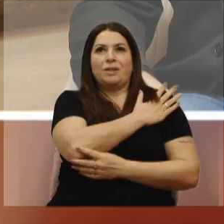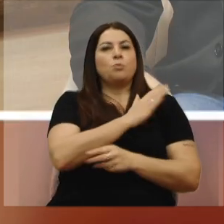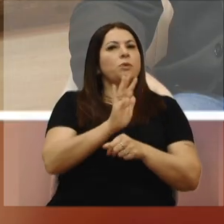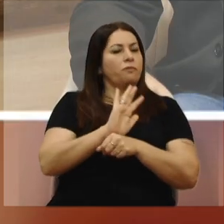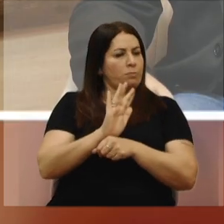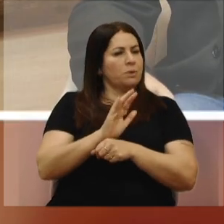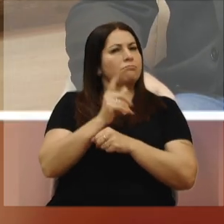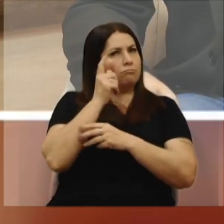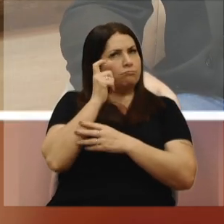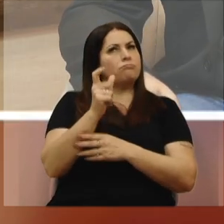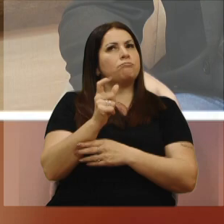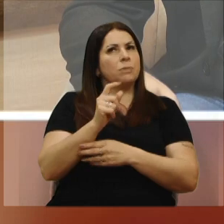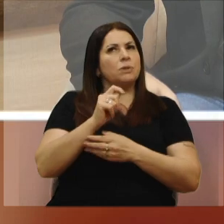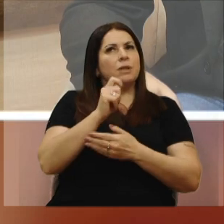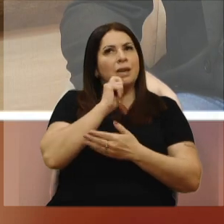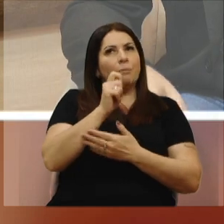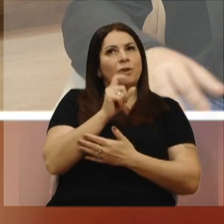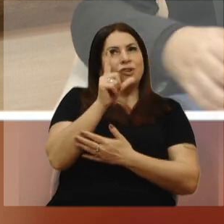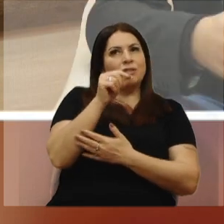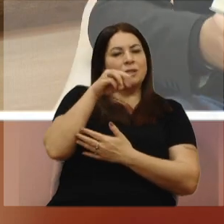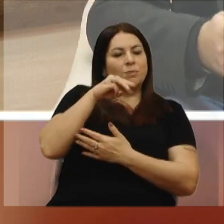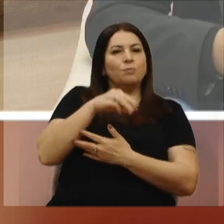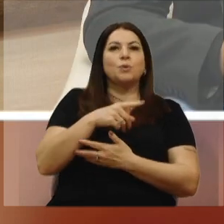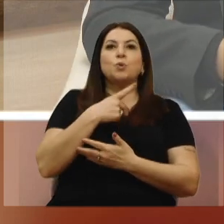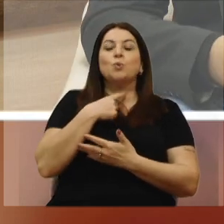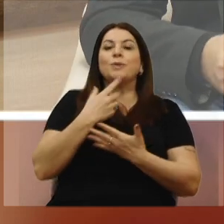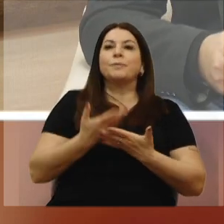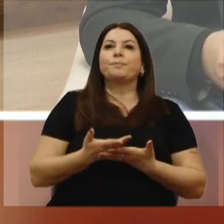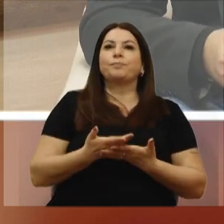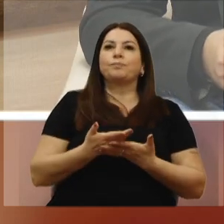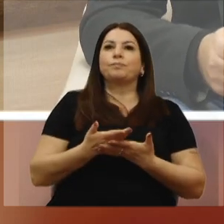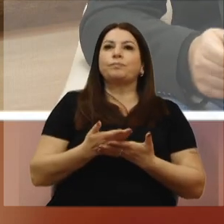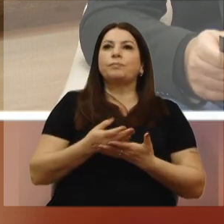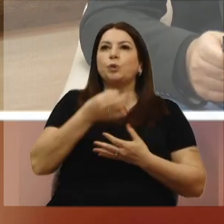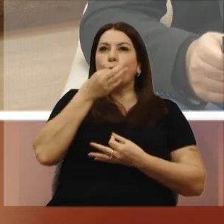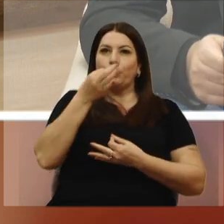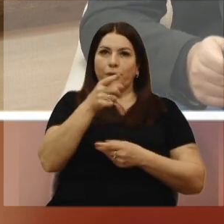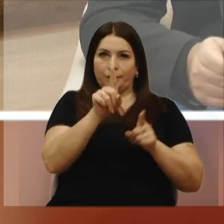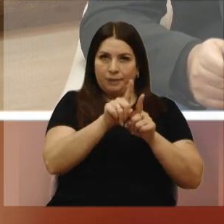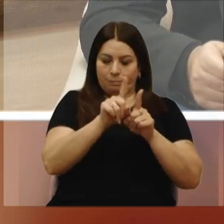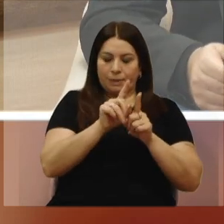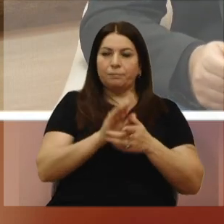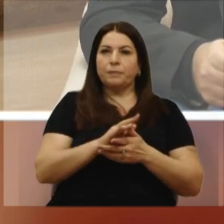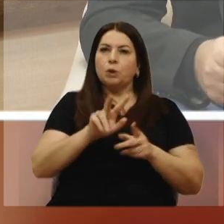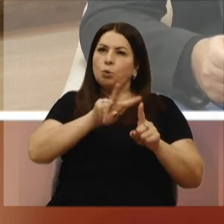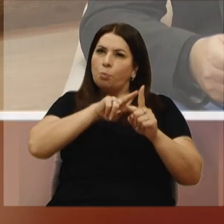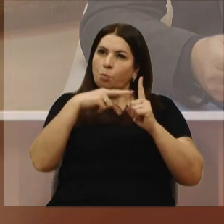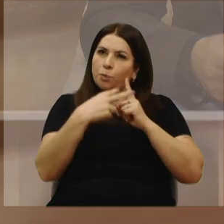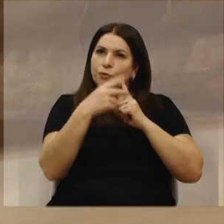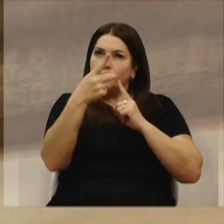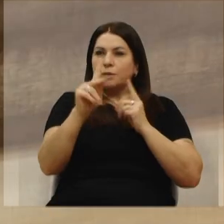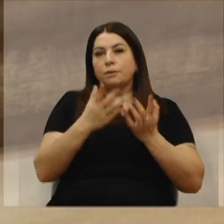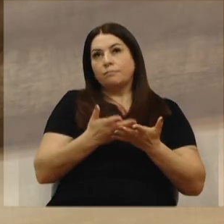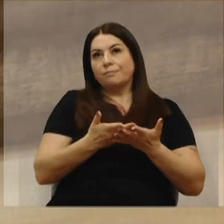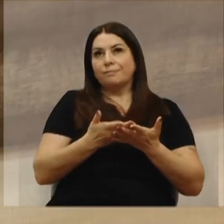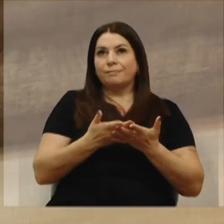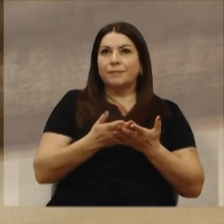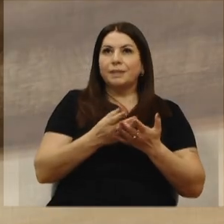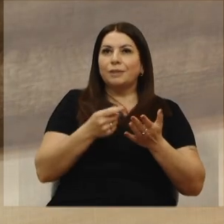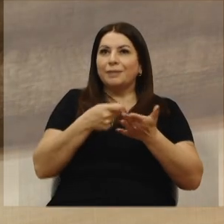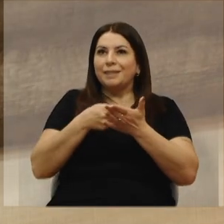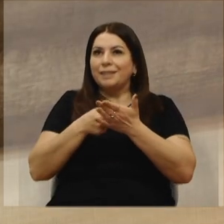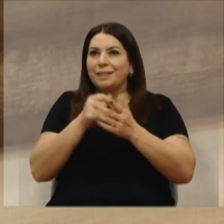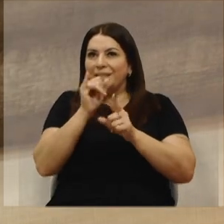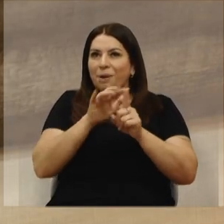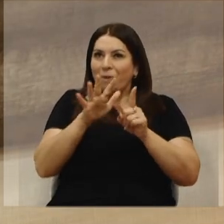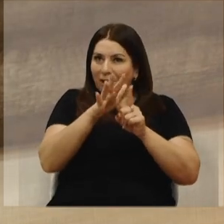né? Um filme muito interessante, filme-reportagem de 10 minutos. Eu gostaria de um comentário aqui também do ponto de vista, já que estamos tratando